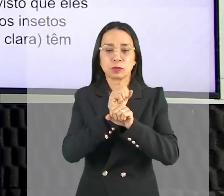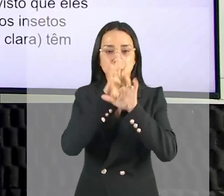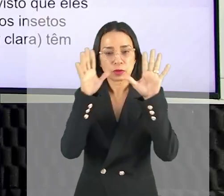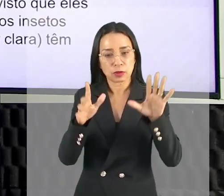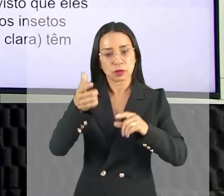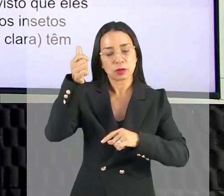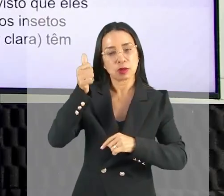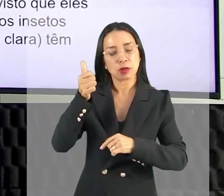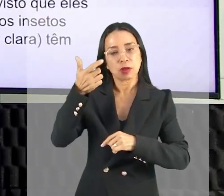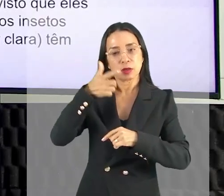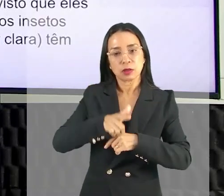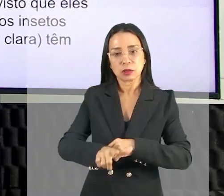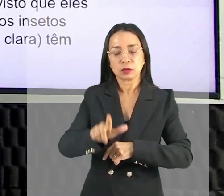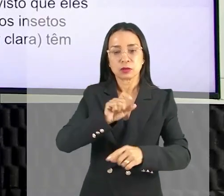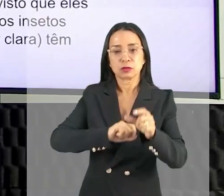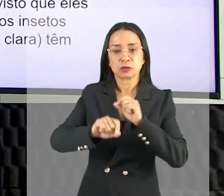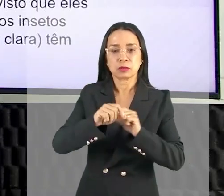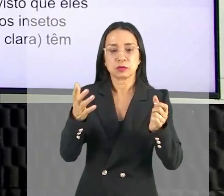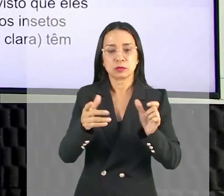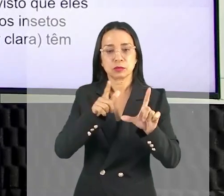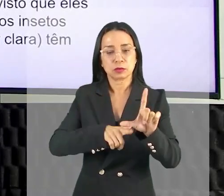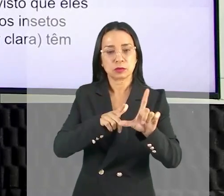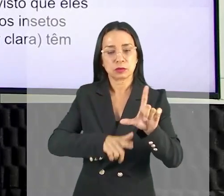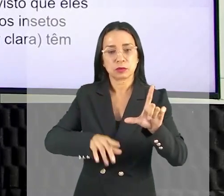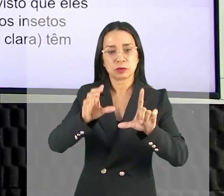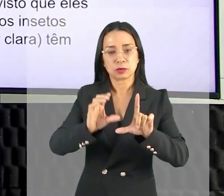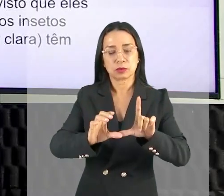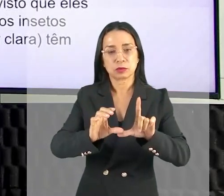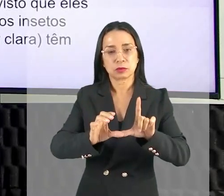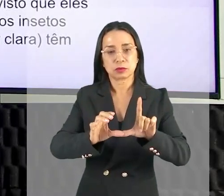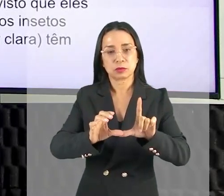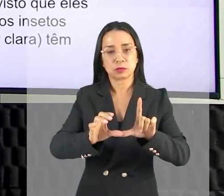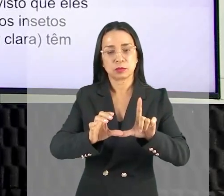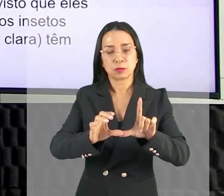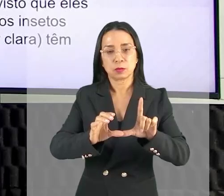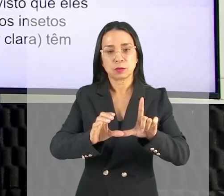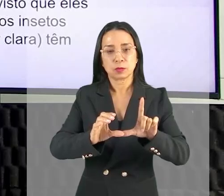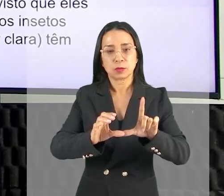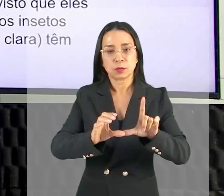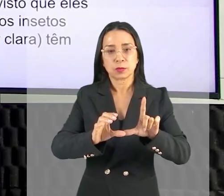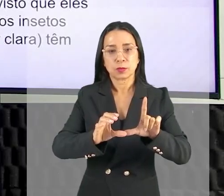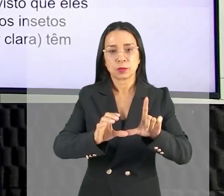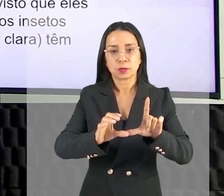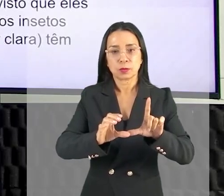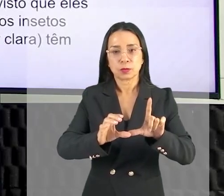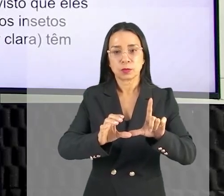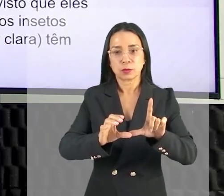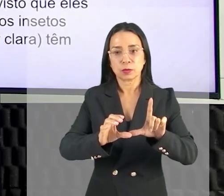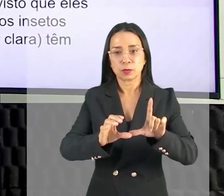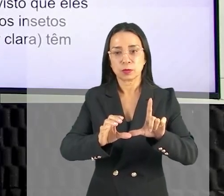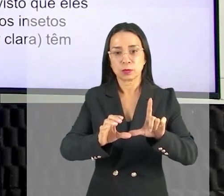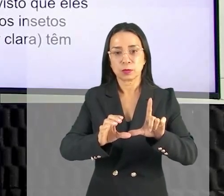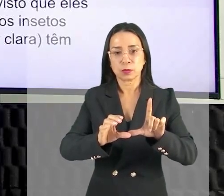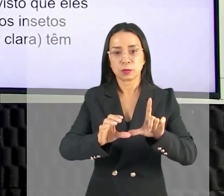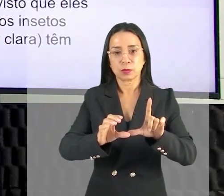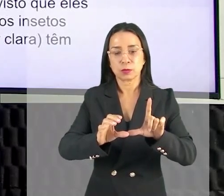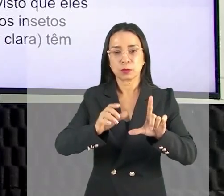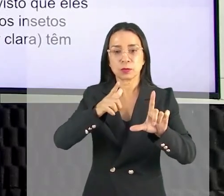Então, mais uma vez, a letra C também, né, a seleção natural elimina os indivíduos muito diferentes da